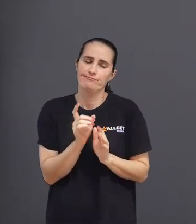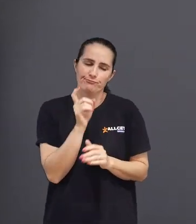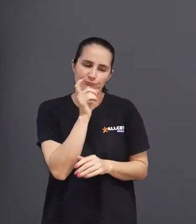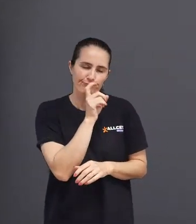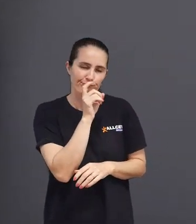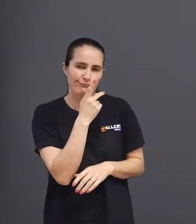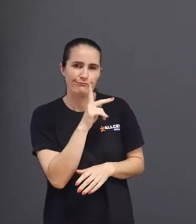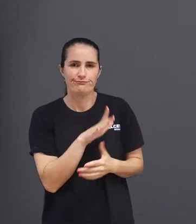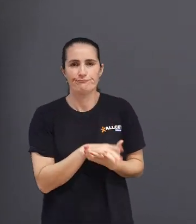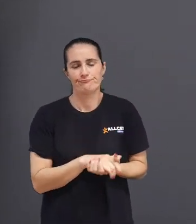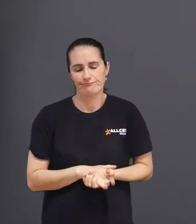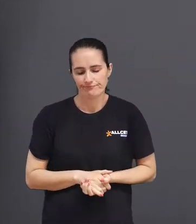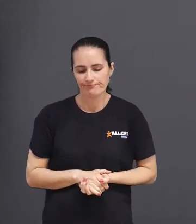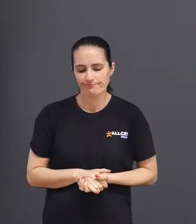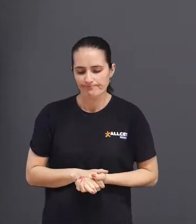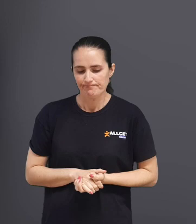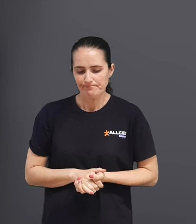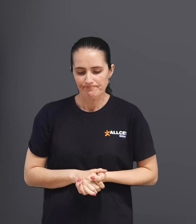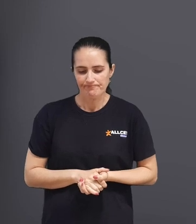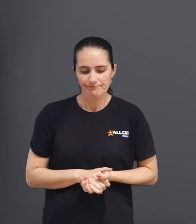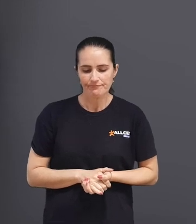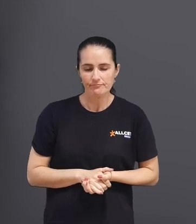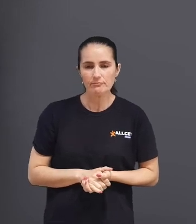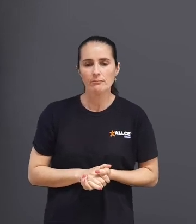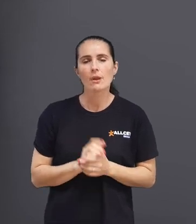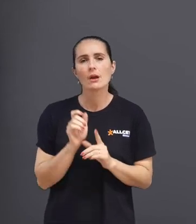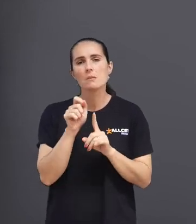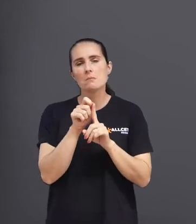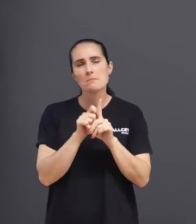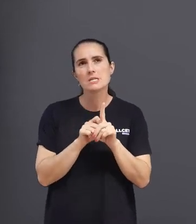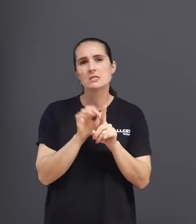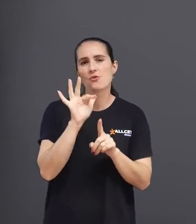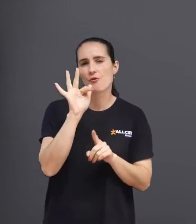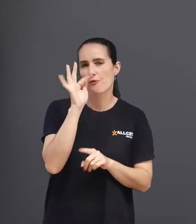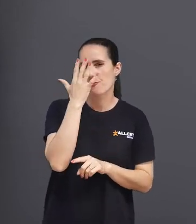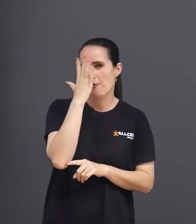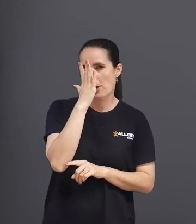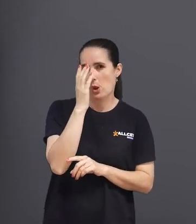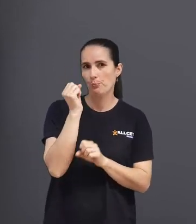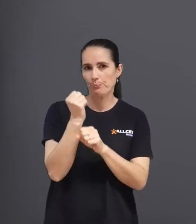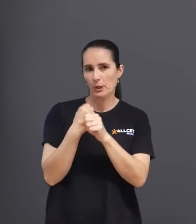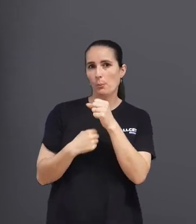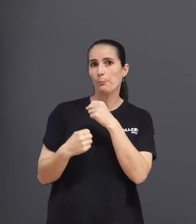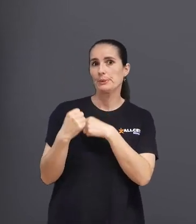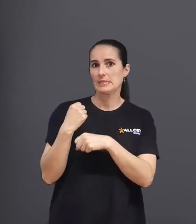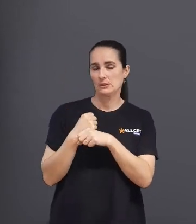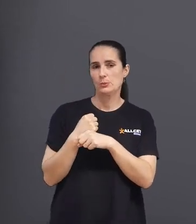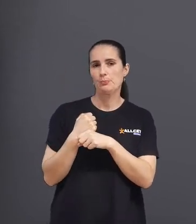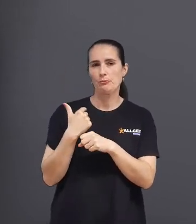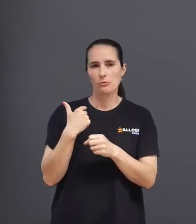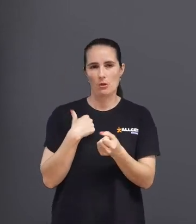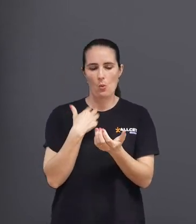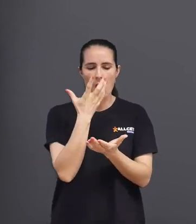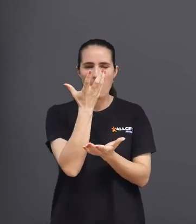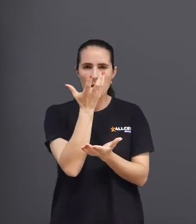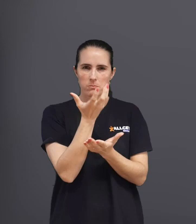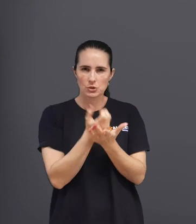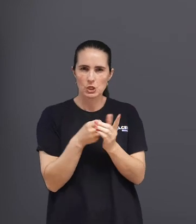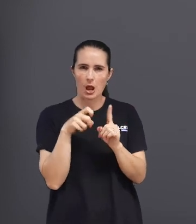Então, eu tirei um print e falei pra ele, olha, se eu te falei, as minhas clientes te acharam no